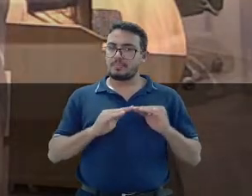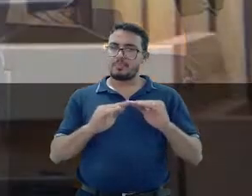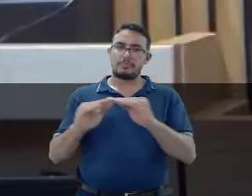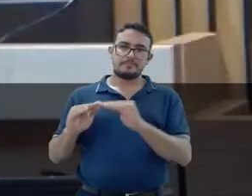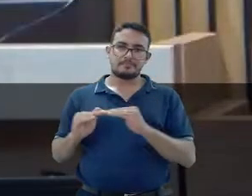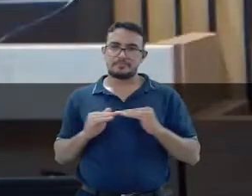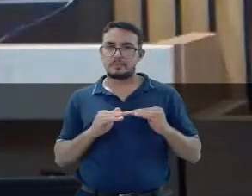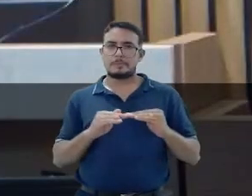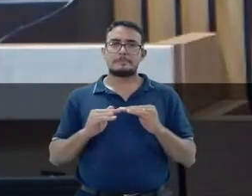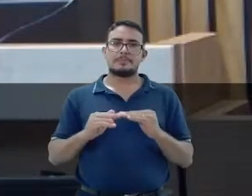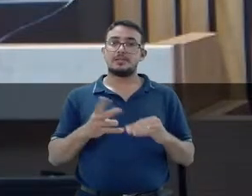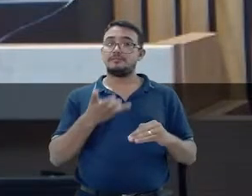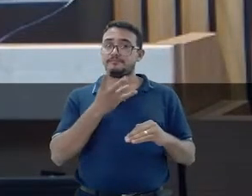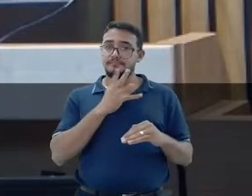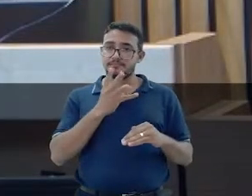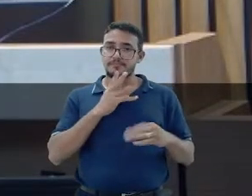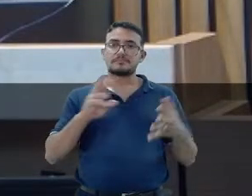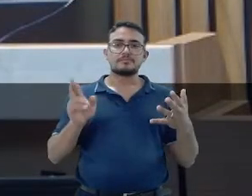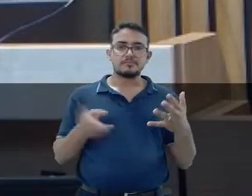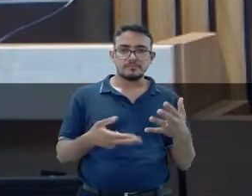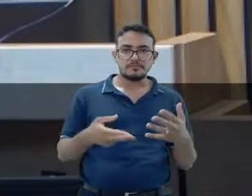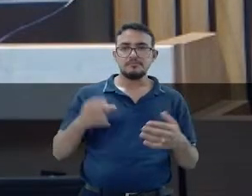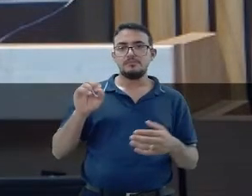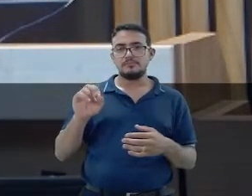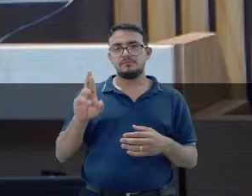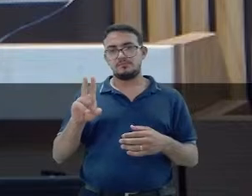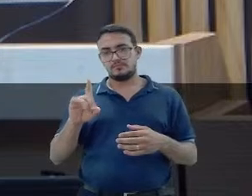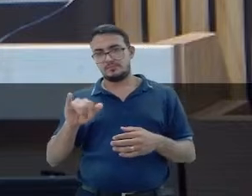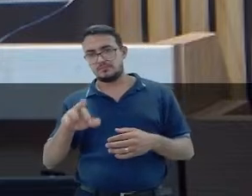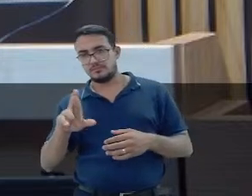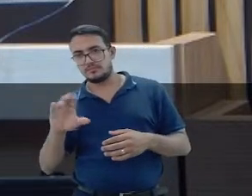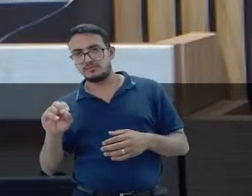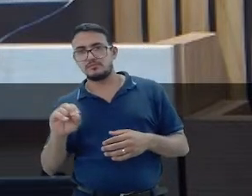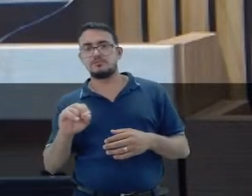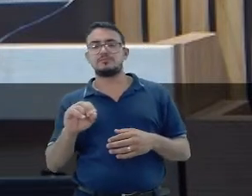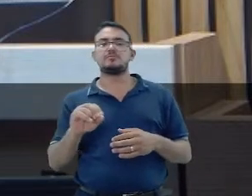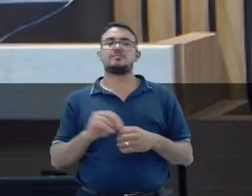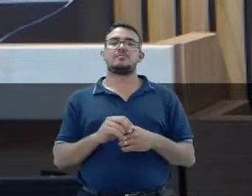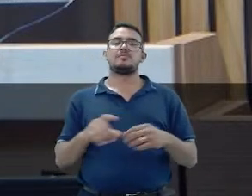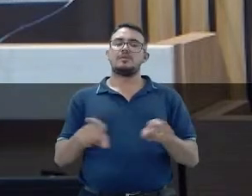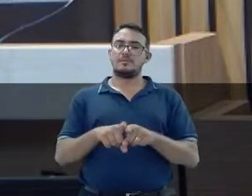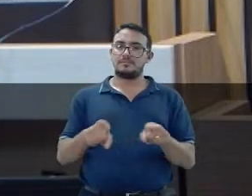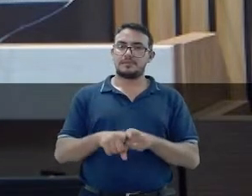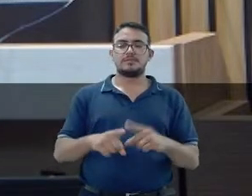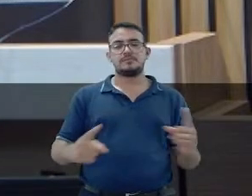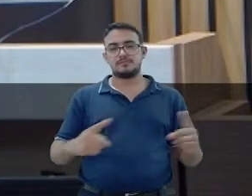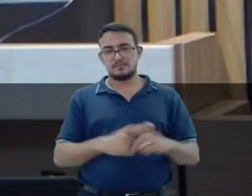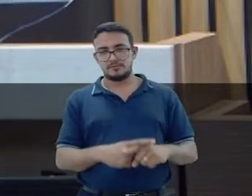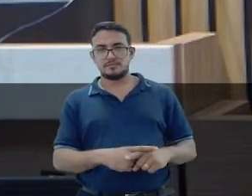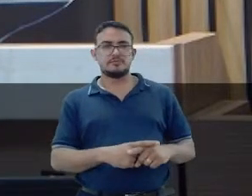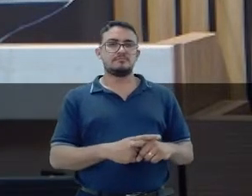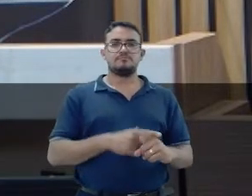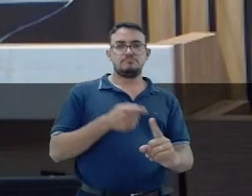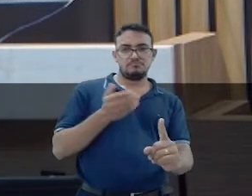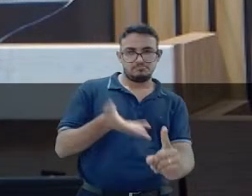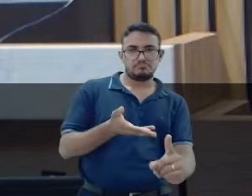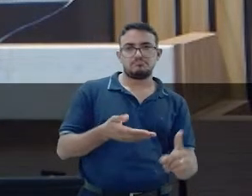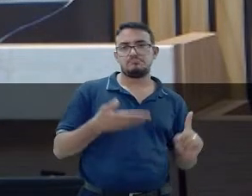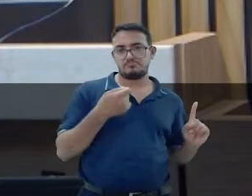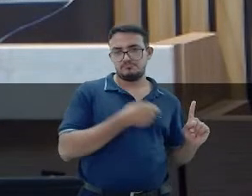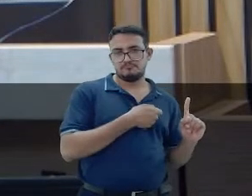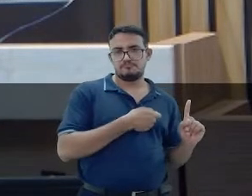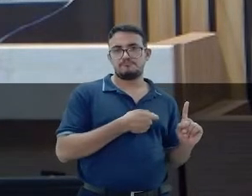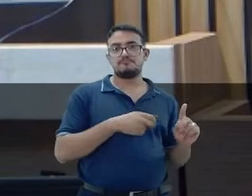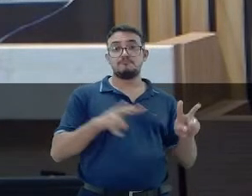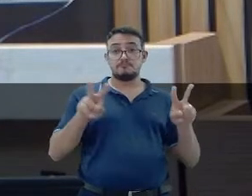unanimidade, conhecer dos recursos ordinários em procedimento sumaríssimo e das contrarrazões das partes, e no mérito,